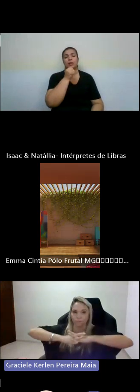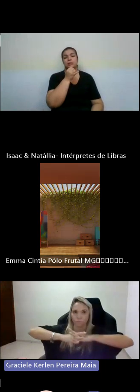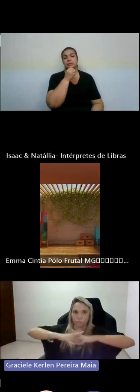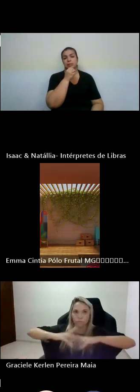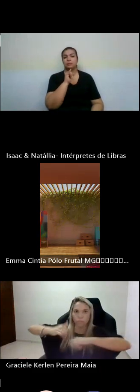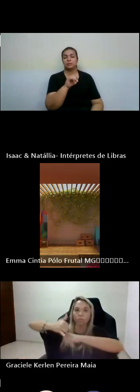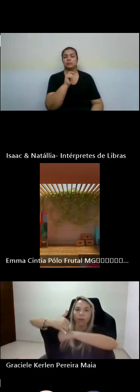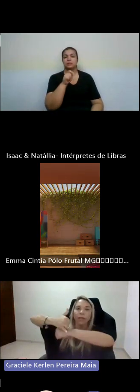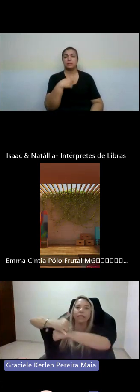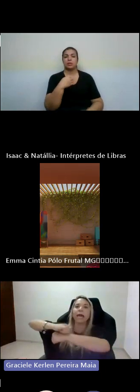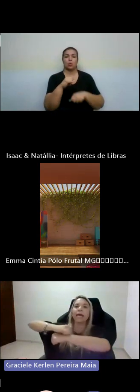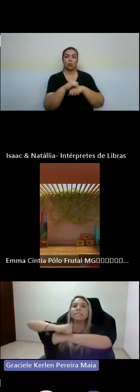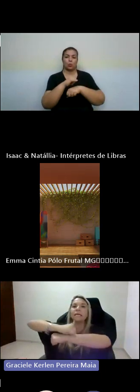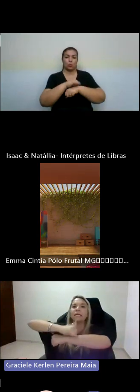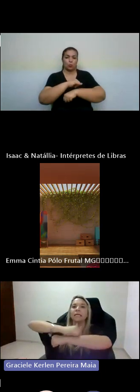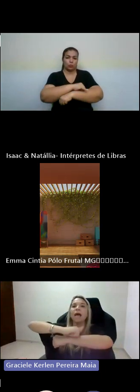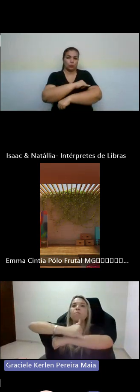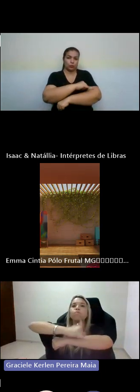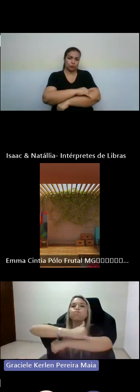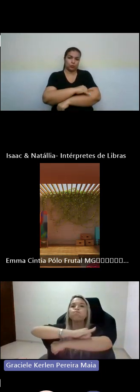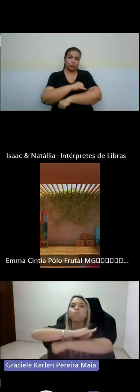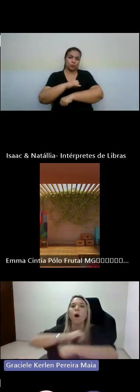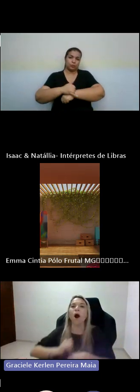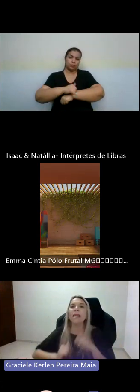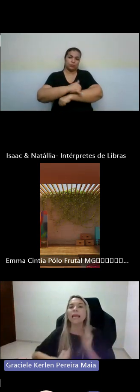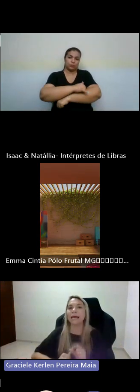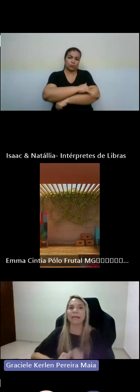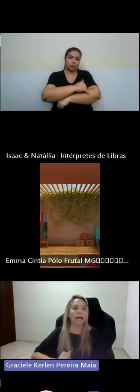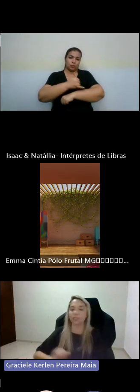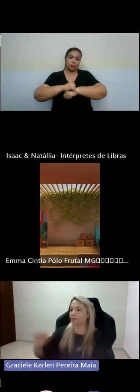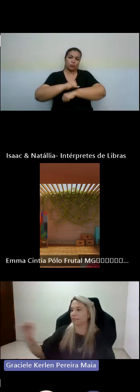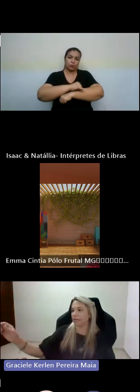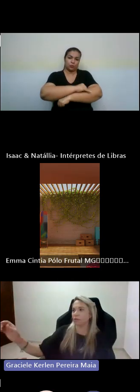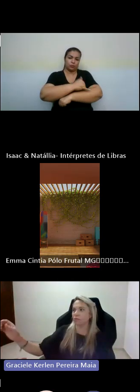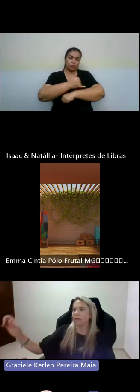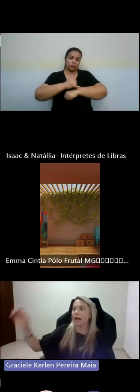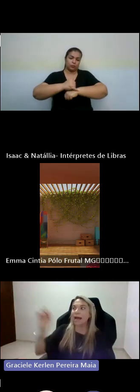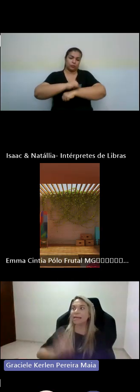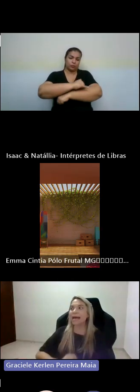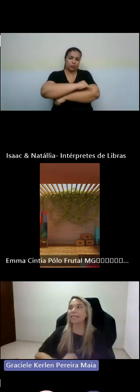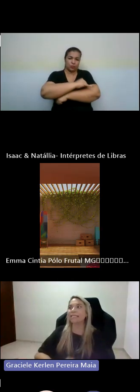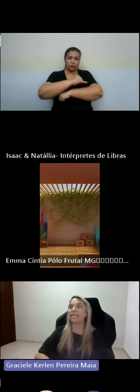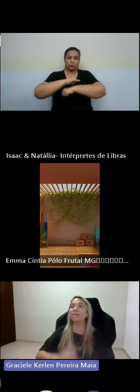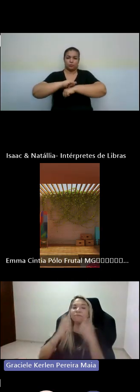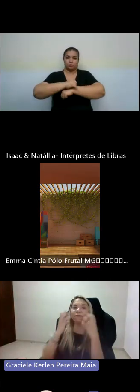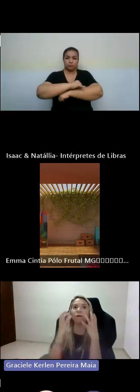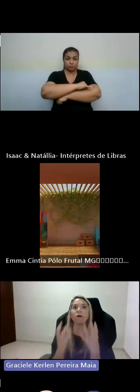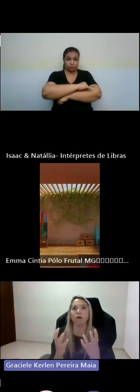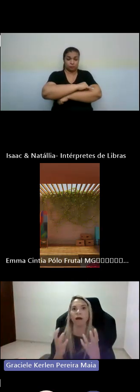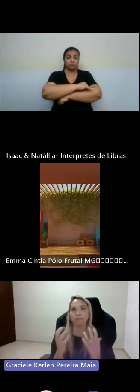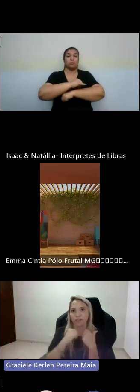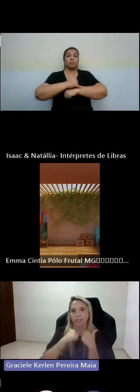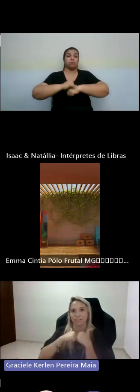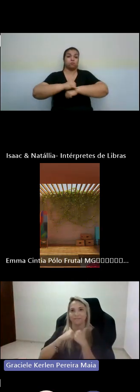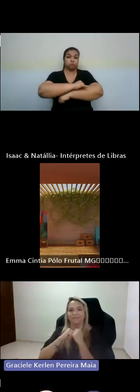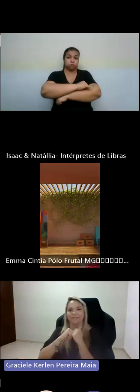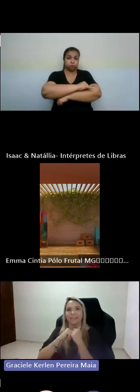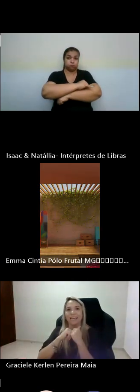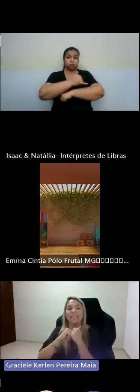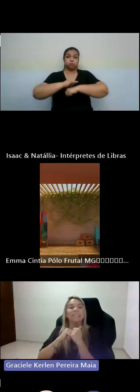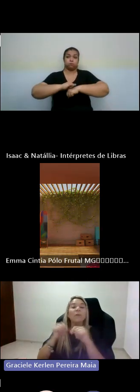gordo, que é esse aqui, né? Olha lá a Nath fazendo. A Nath inflou a